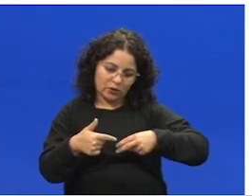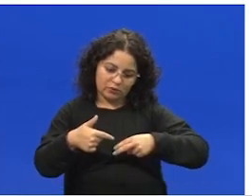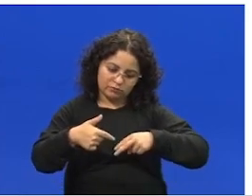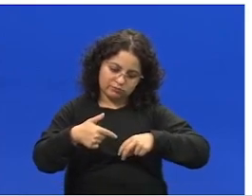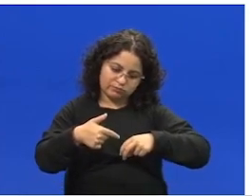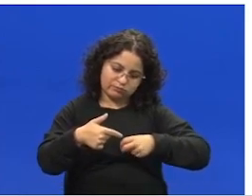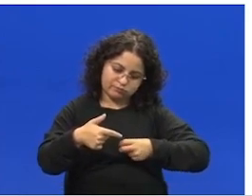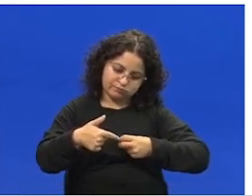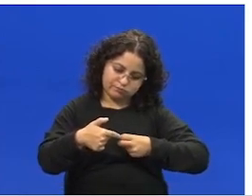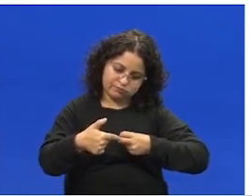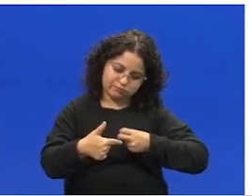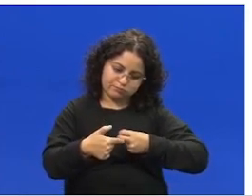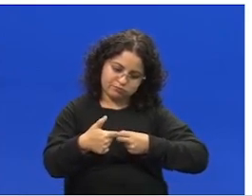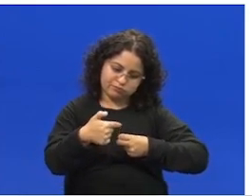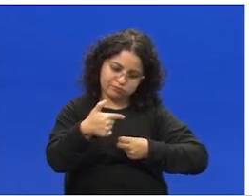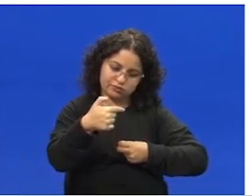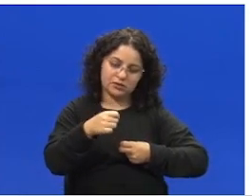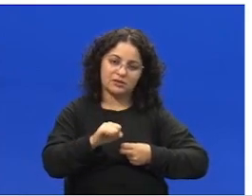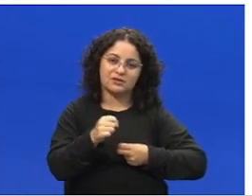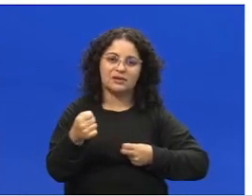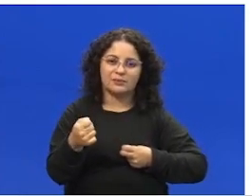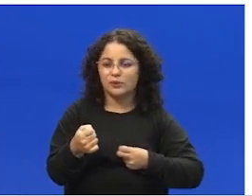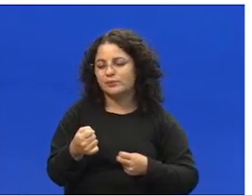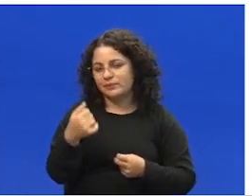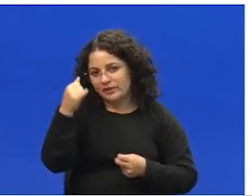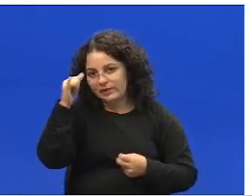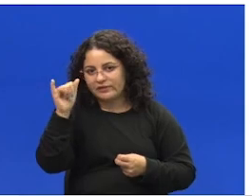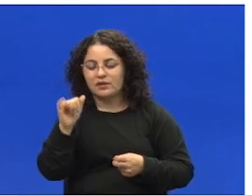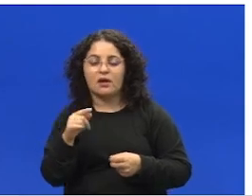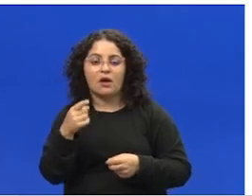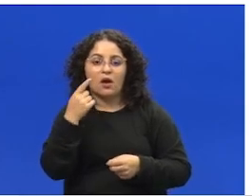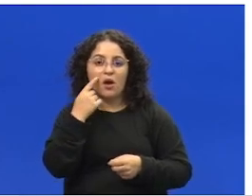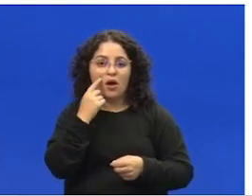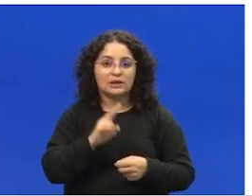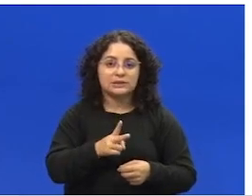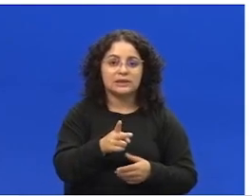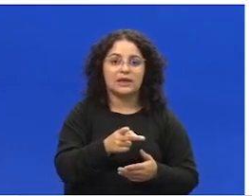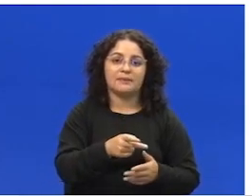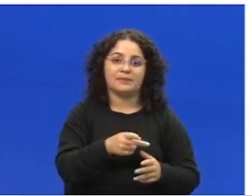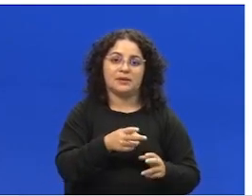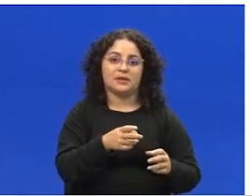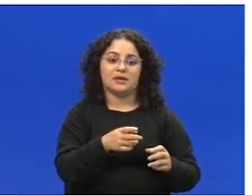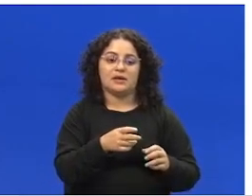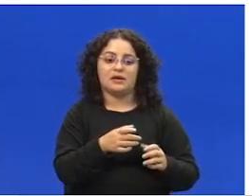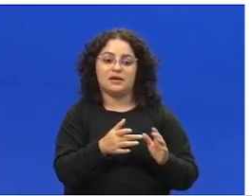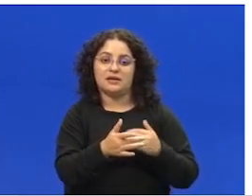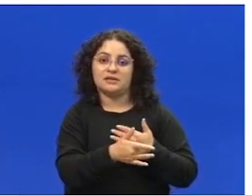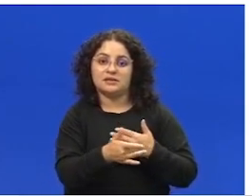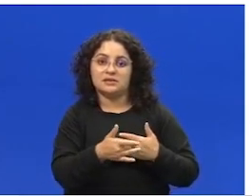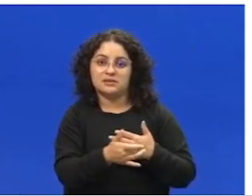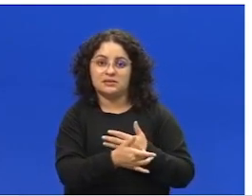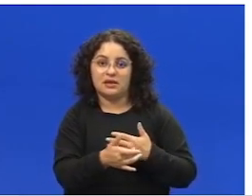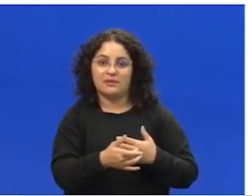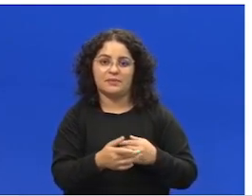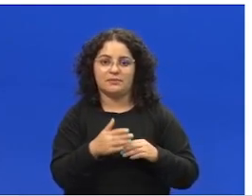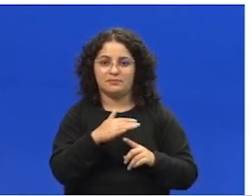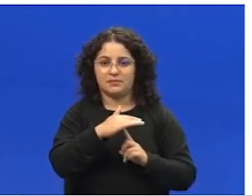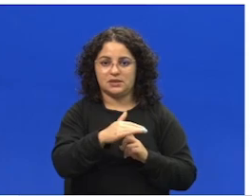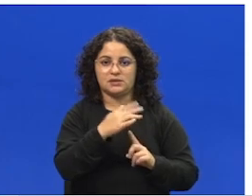sempre importante observar os exames que o paciente traz durante a avaliação da